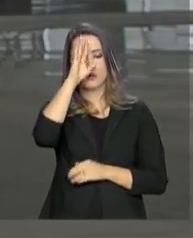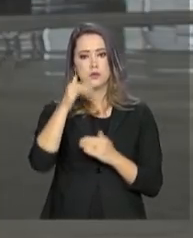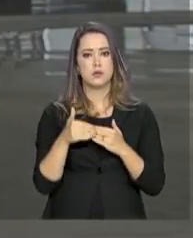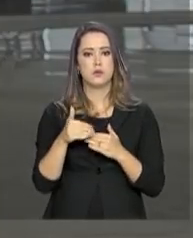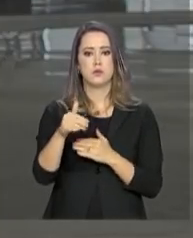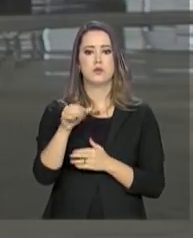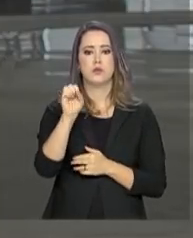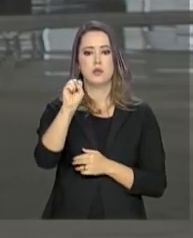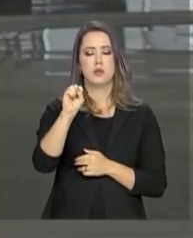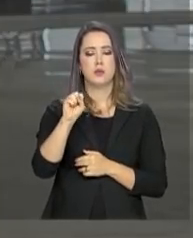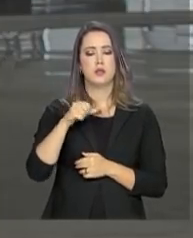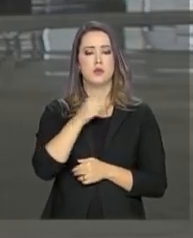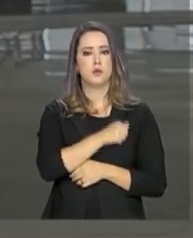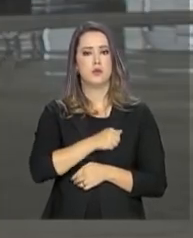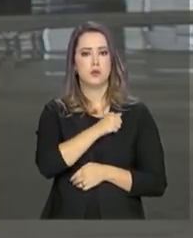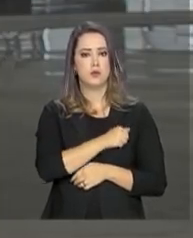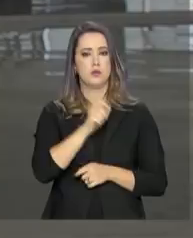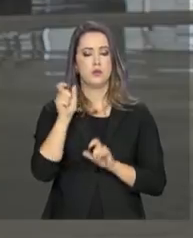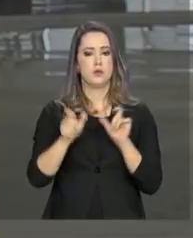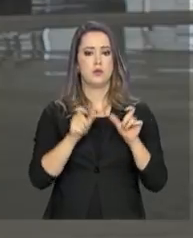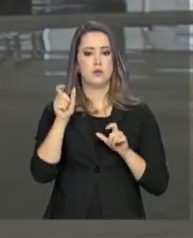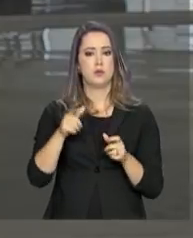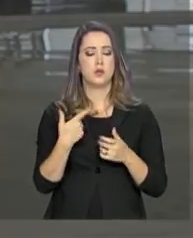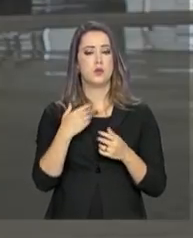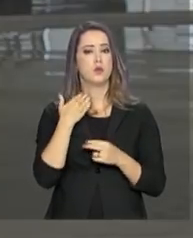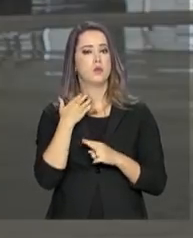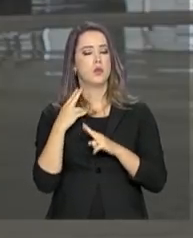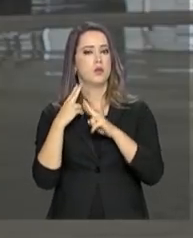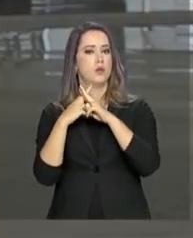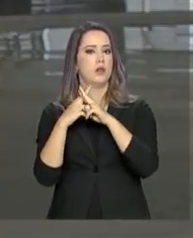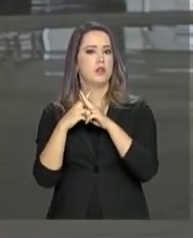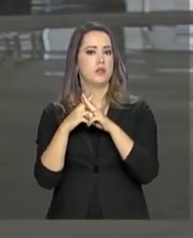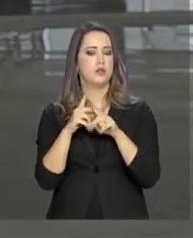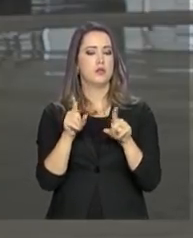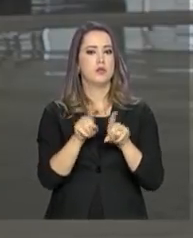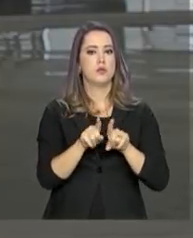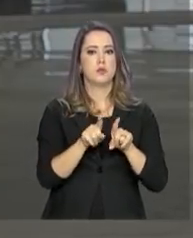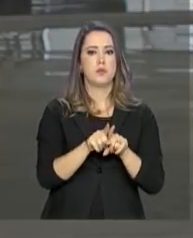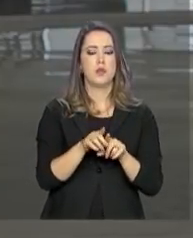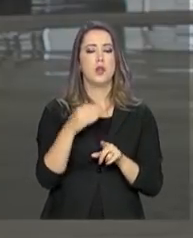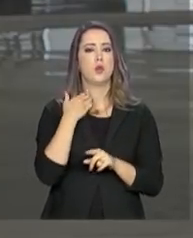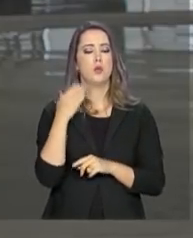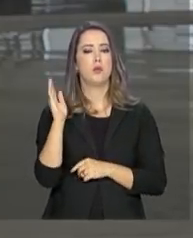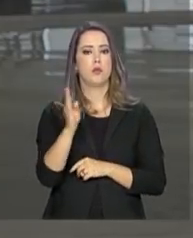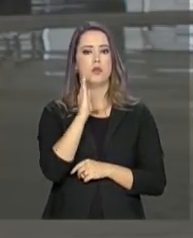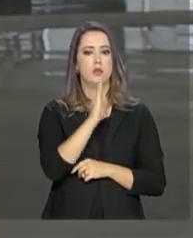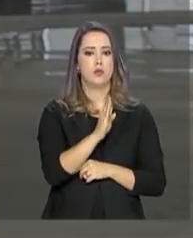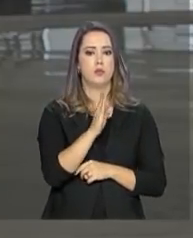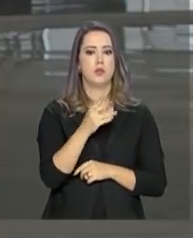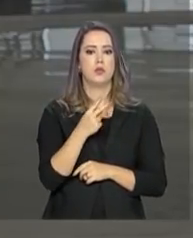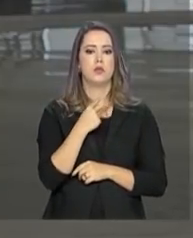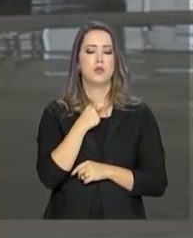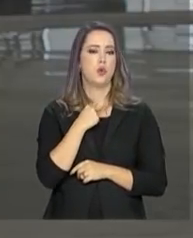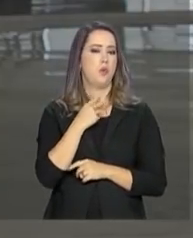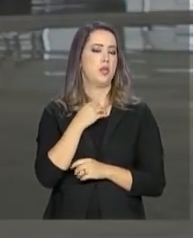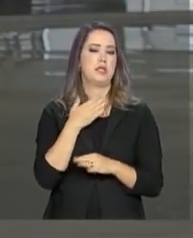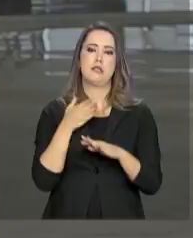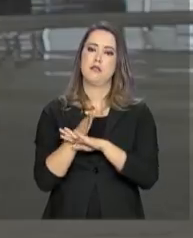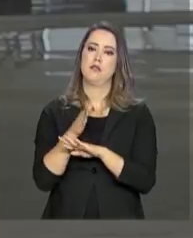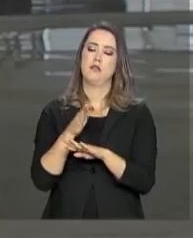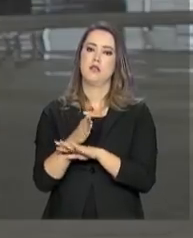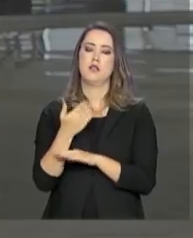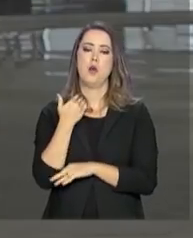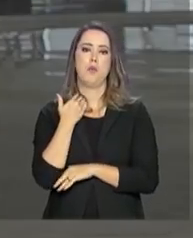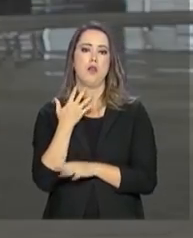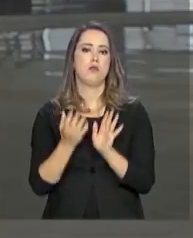de 8 de agosto os correntistas da caixa econômica federal e do banco do brasil não vão precisar ir